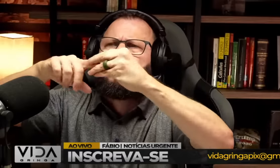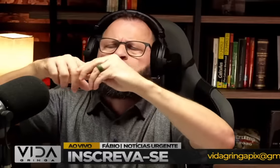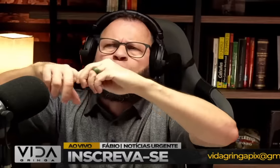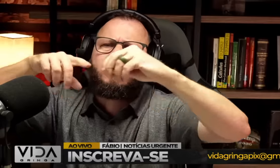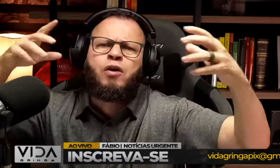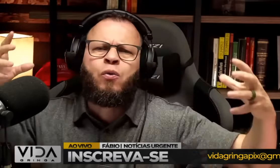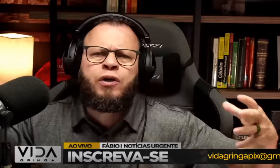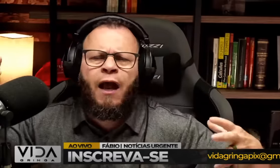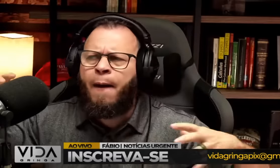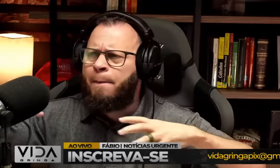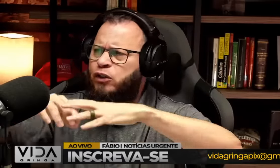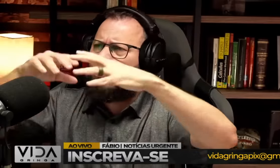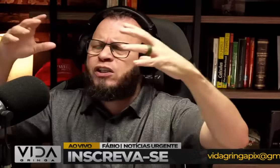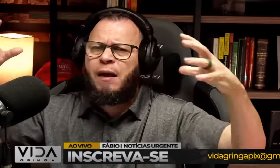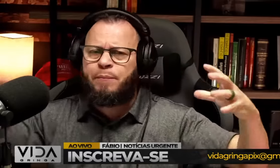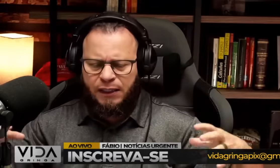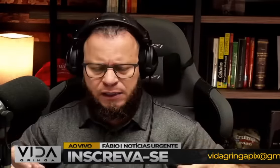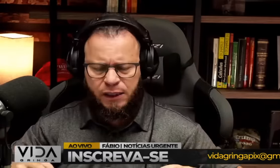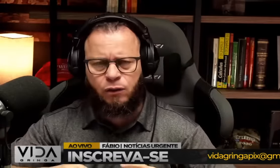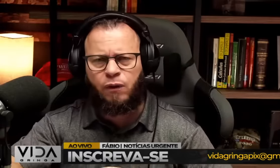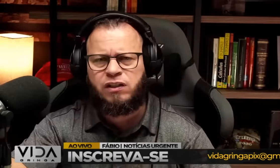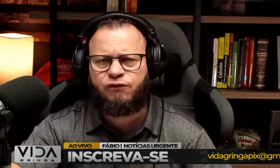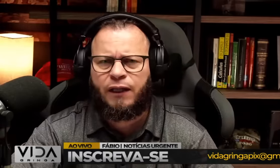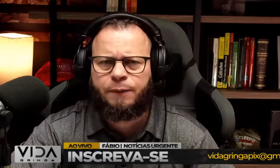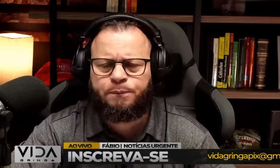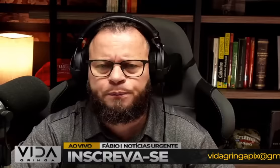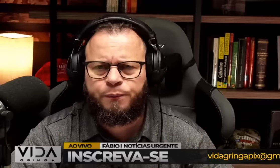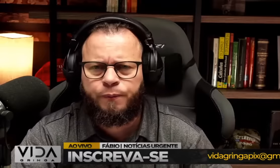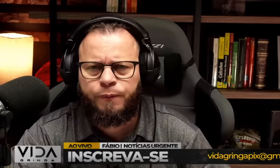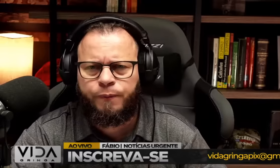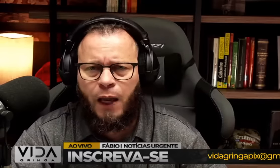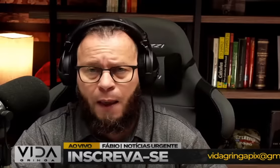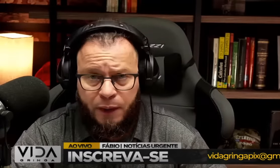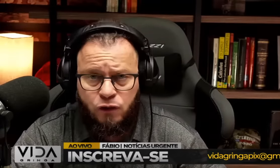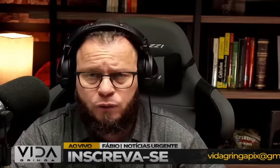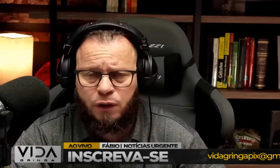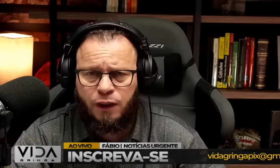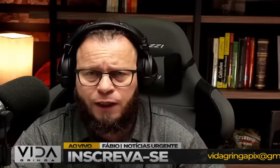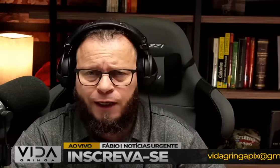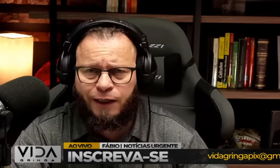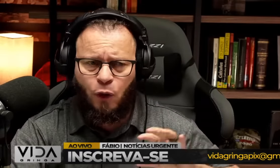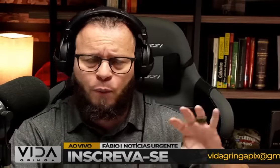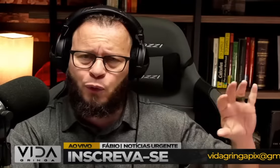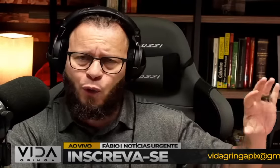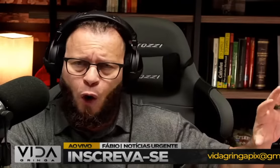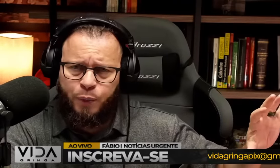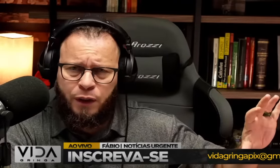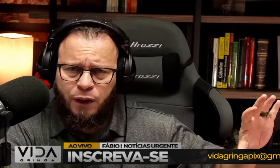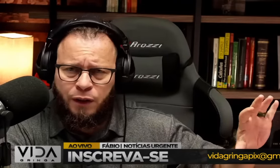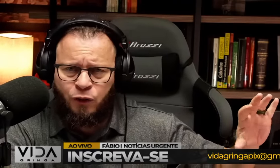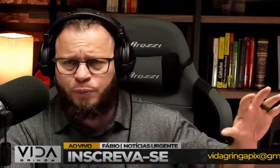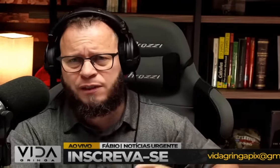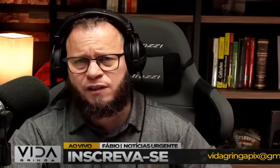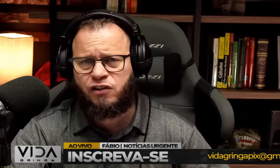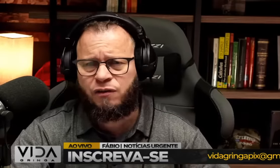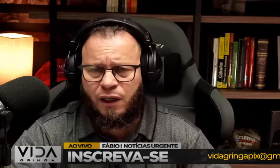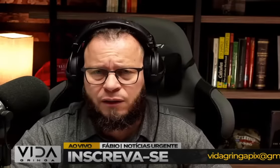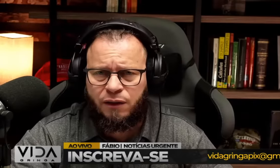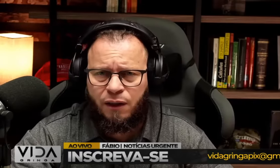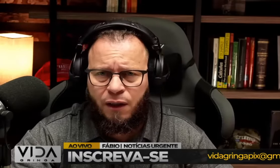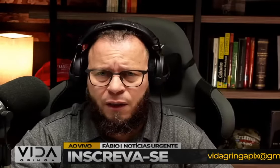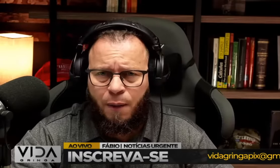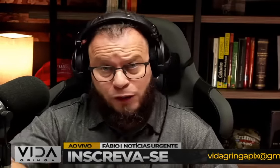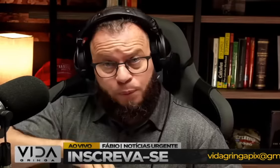o pessoal sem unha pessoal desaparecido Aí você fala é mesmo então pro golpe não precisa de